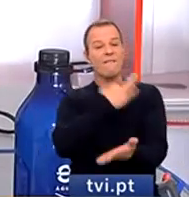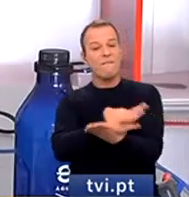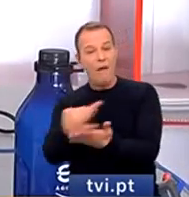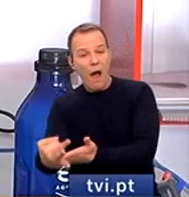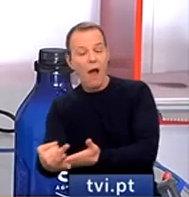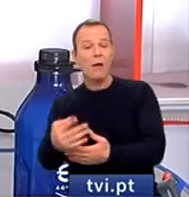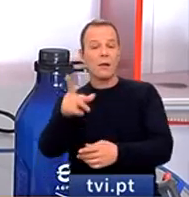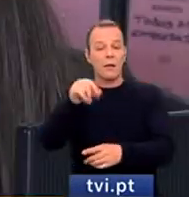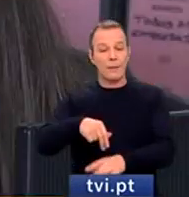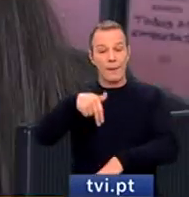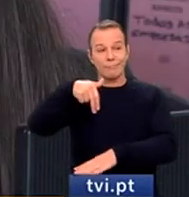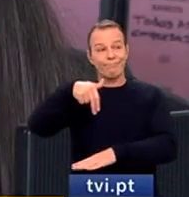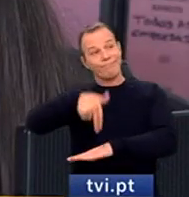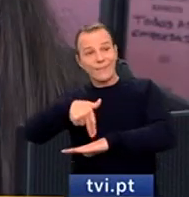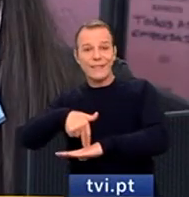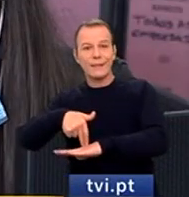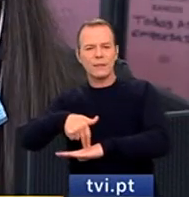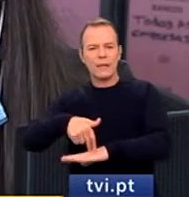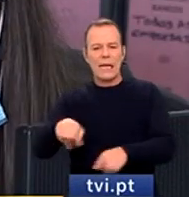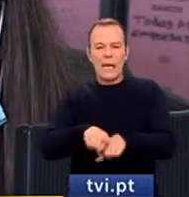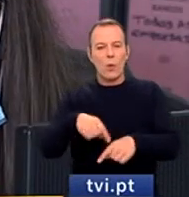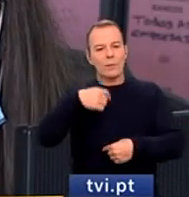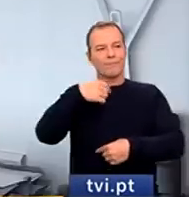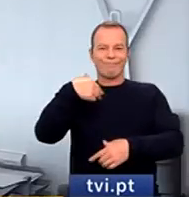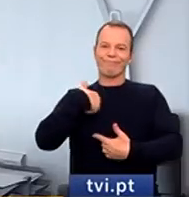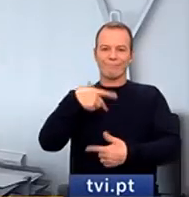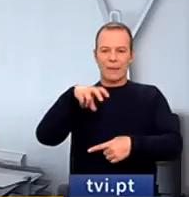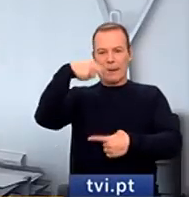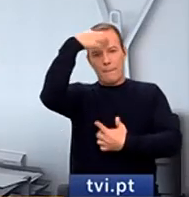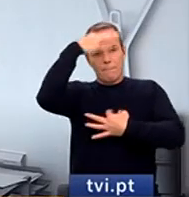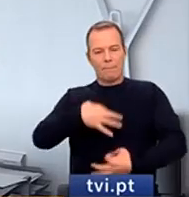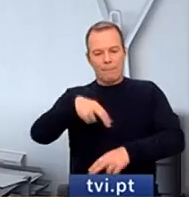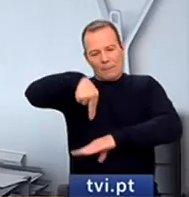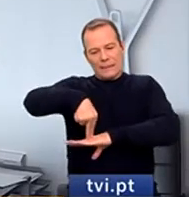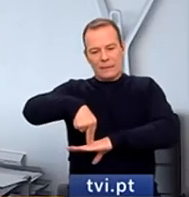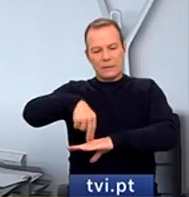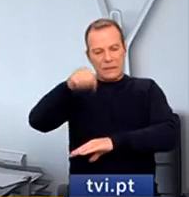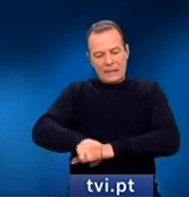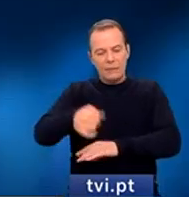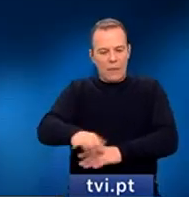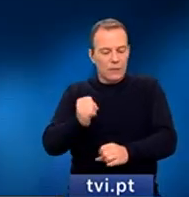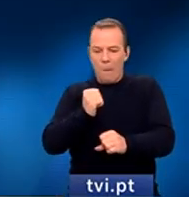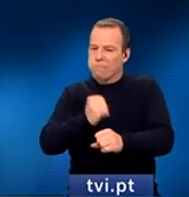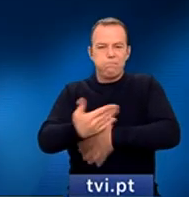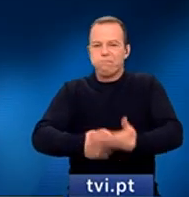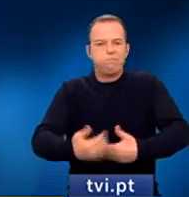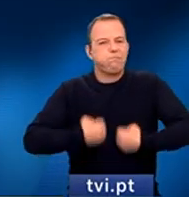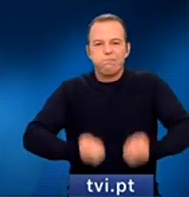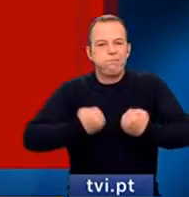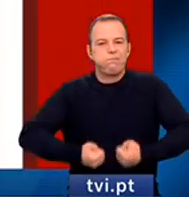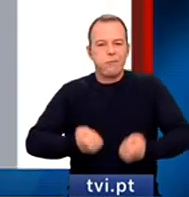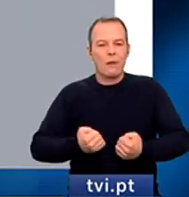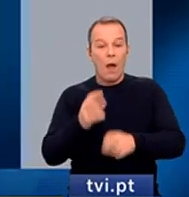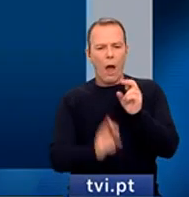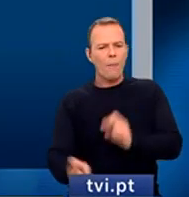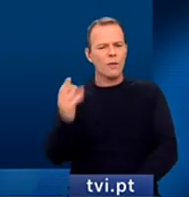o presentismo, ou seja, estar de corpo presente no local de trabalho, mas não conseguir produzir, aumentaram